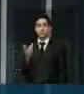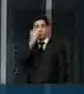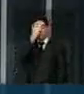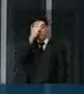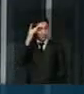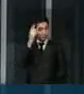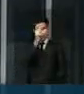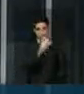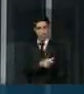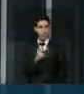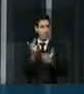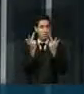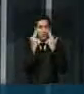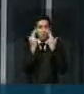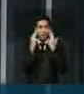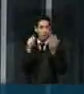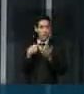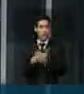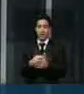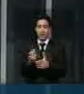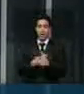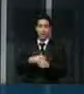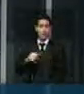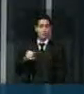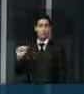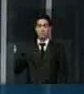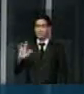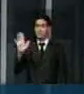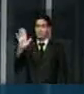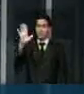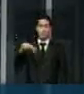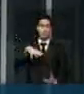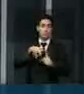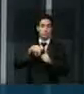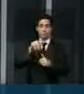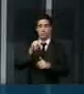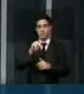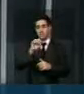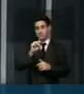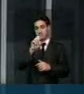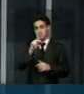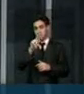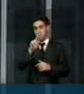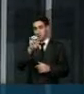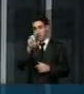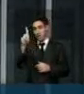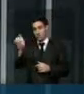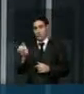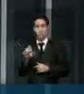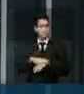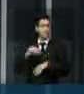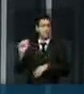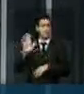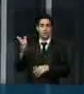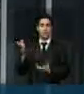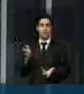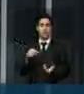continua pagando pelo juro mais alto do mundo, pelo spread mais alto do mundo. E nós entendemos isso um